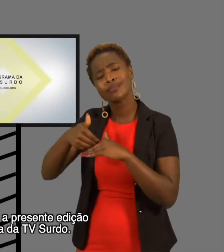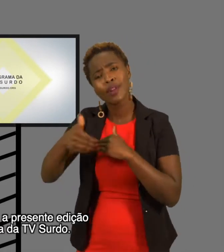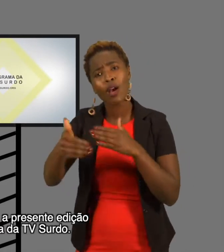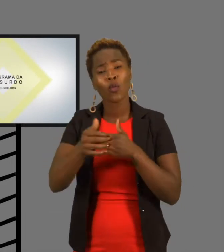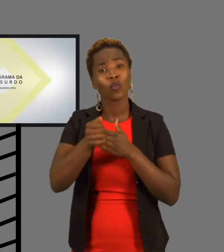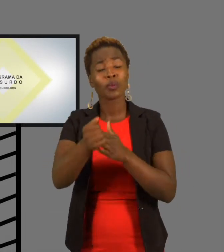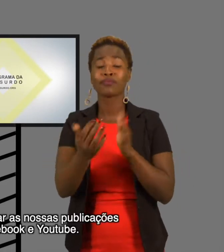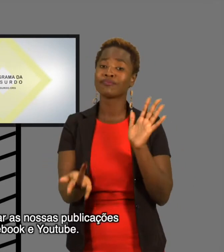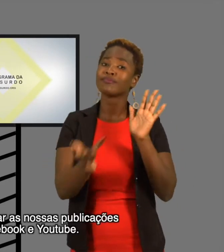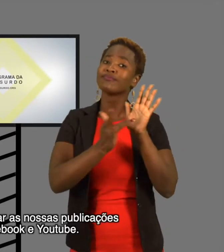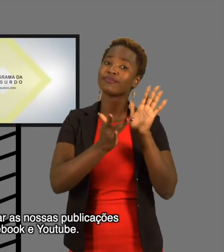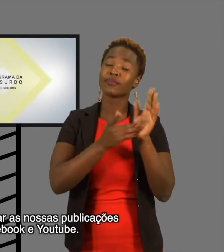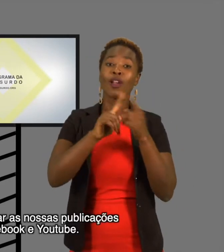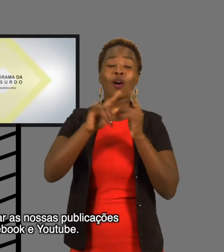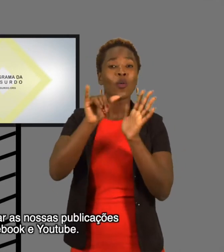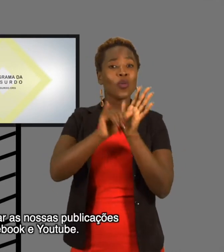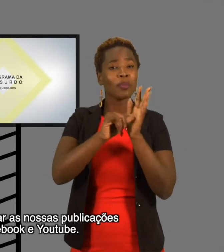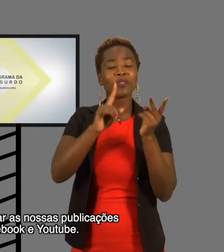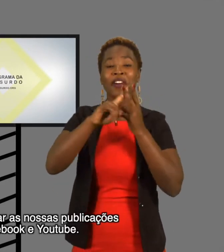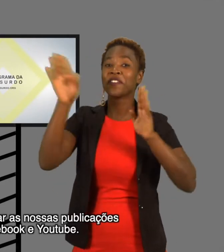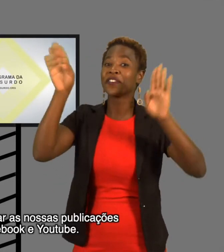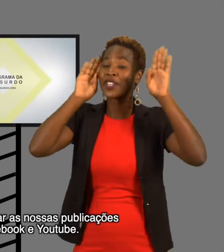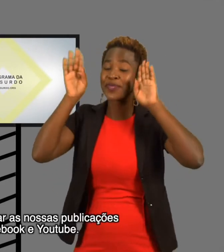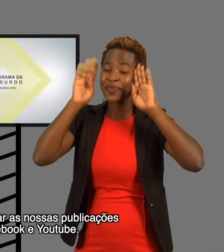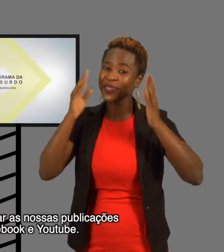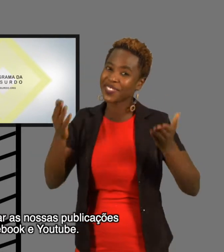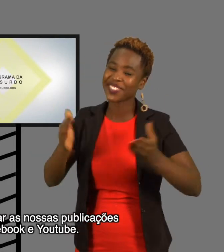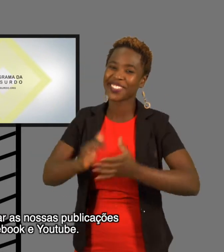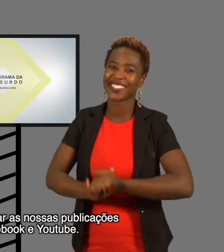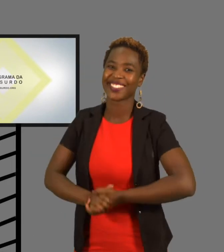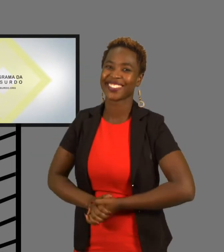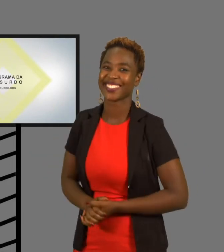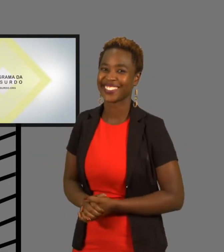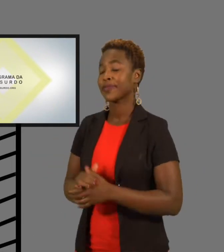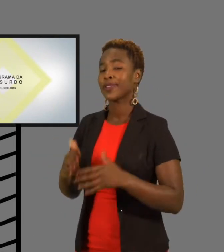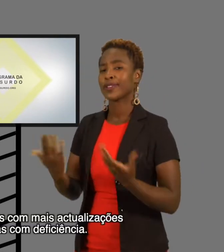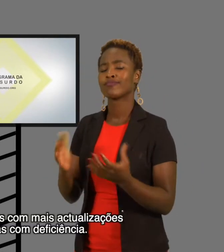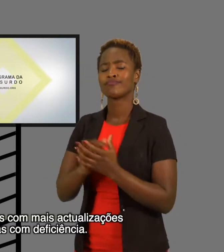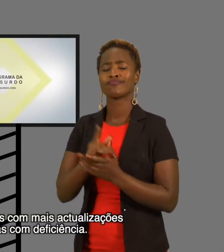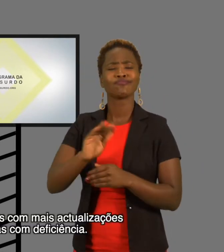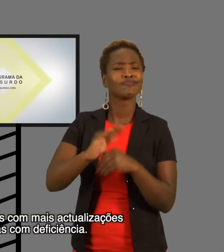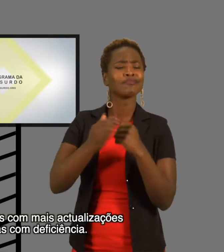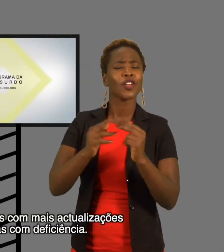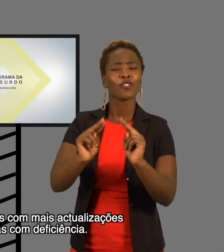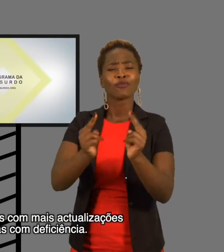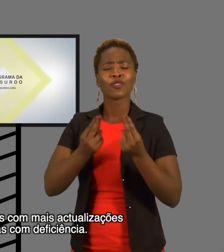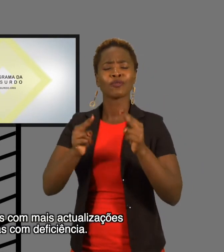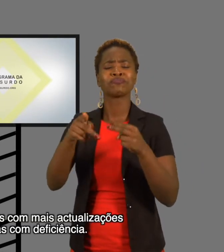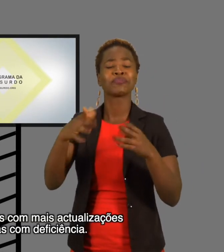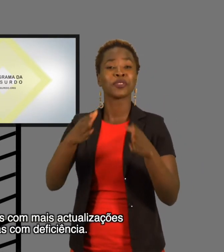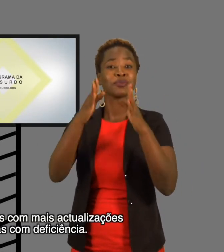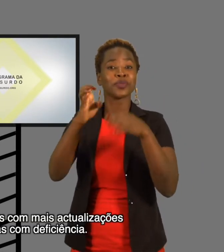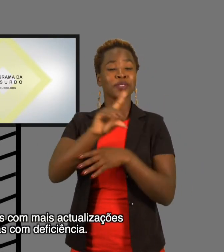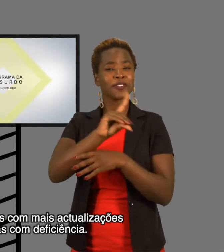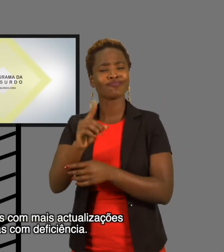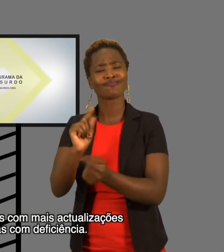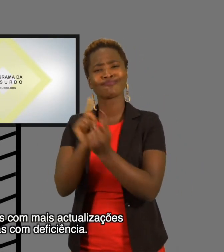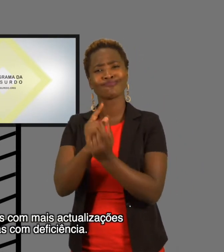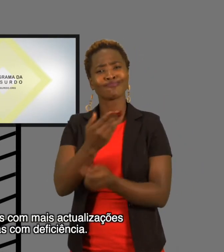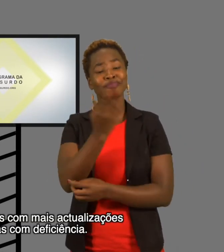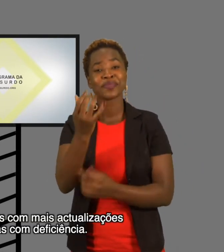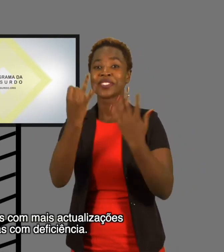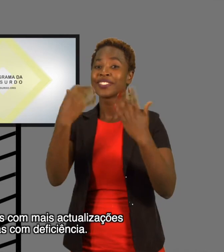Surdo. Continue a acompanhar as nossas publicações no nosso Facebook e Youtube. Daqui a sete dias voltamos com mais